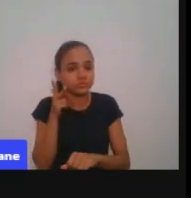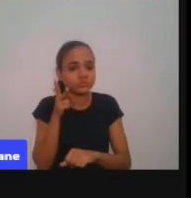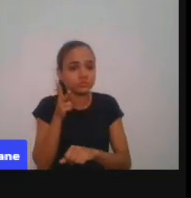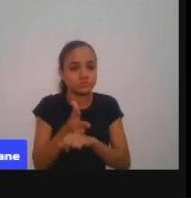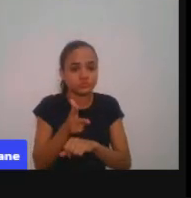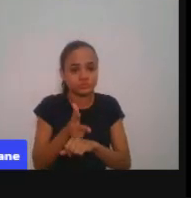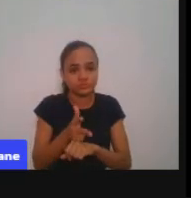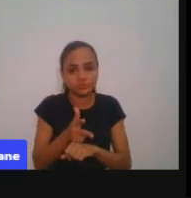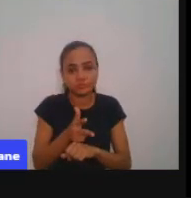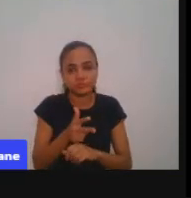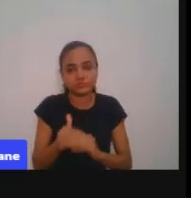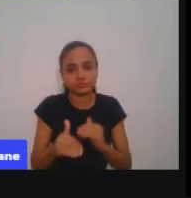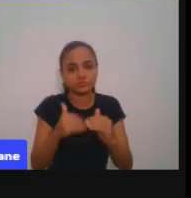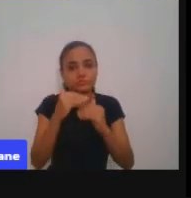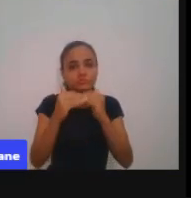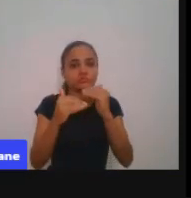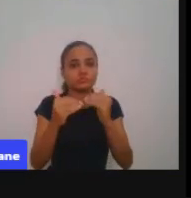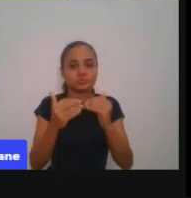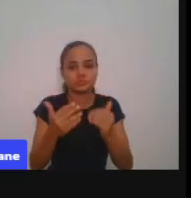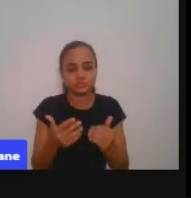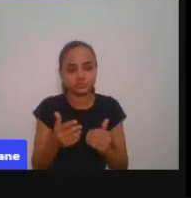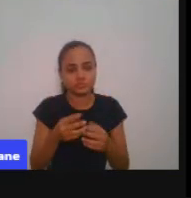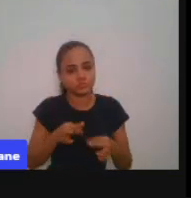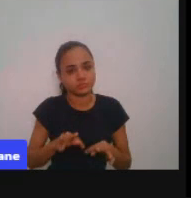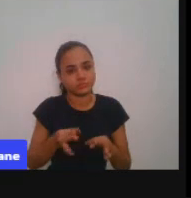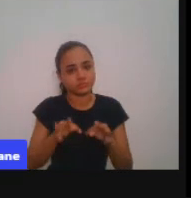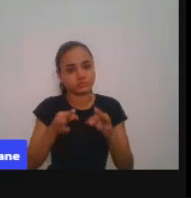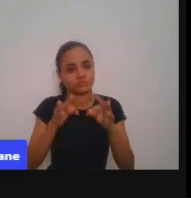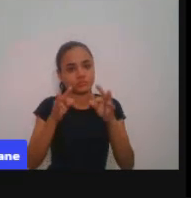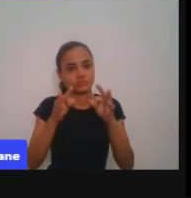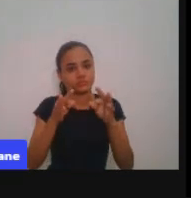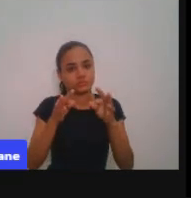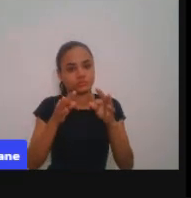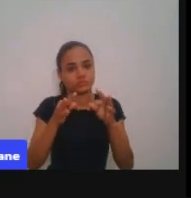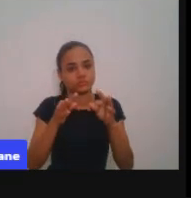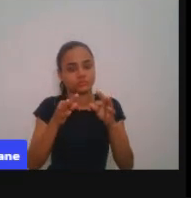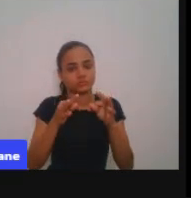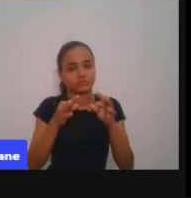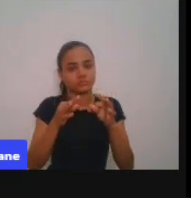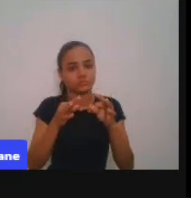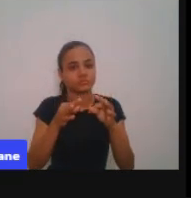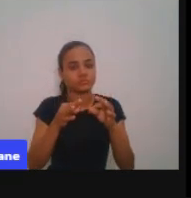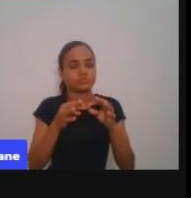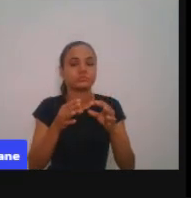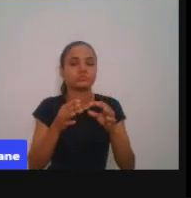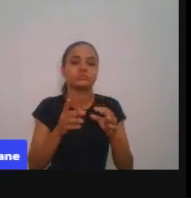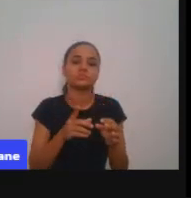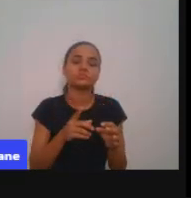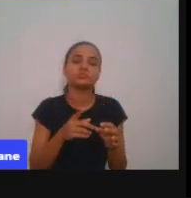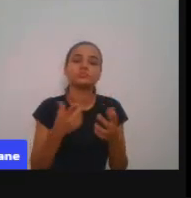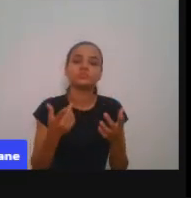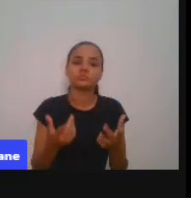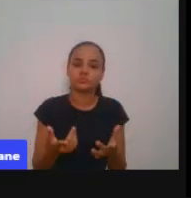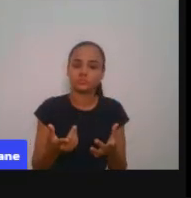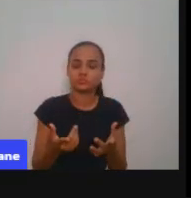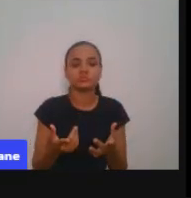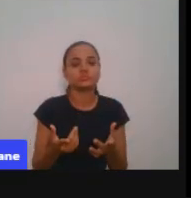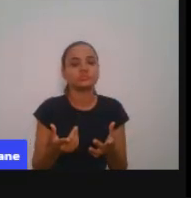essa live a nosso favor. Mas mesmo que eu faça o melhor vídeo, com as melhores